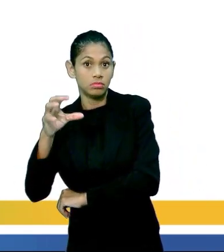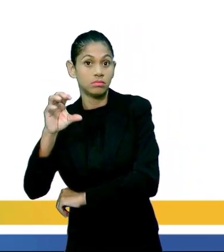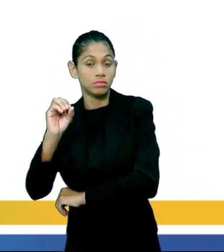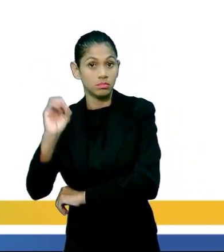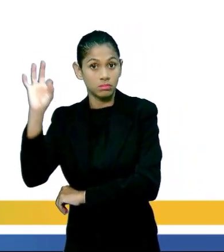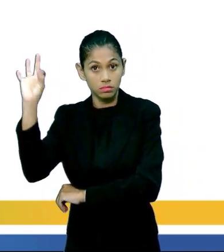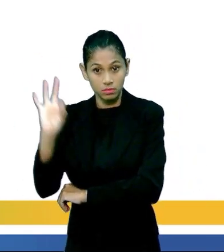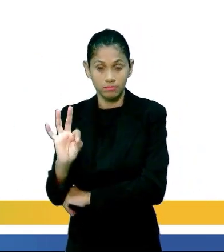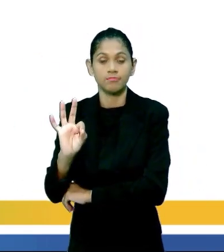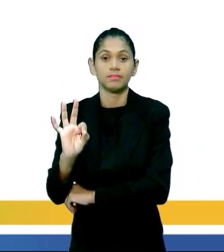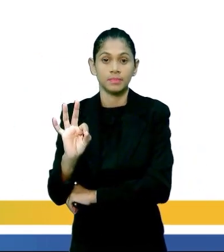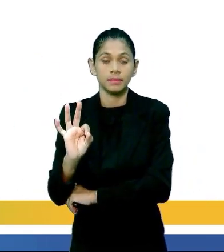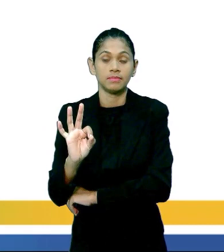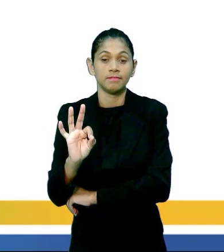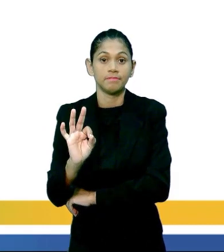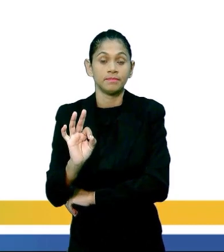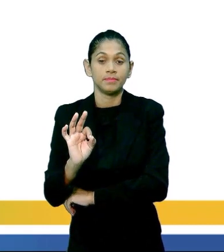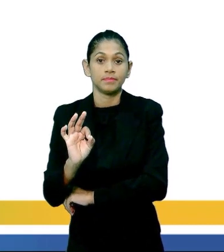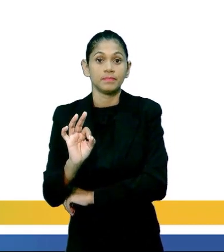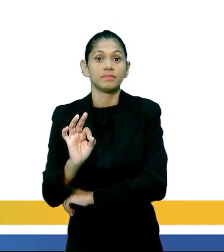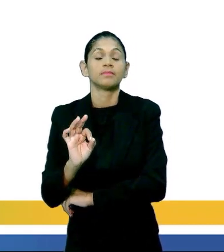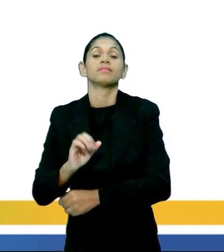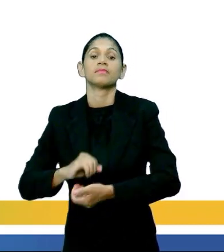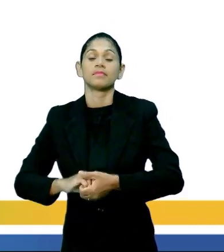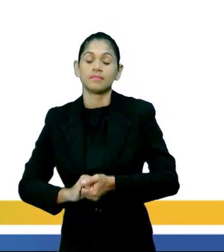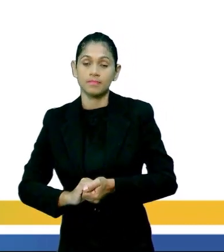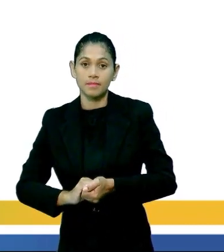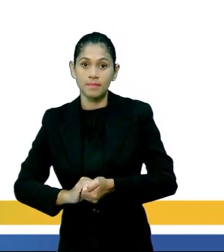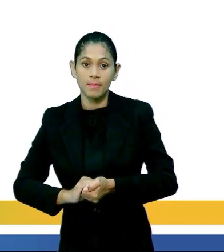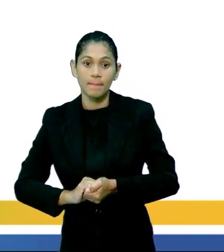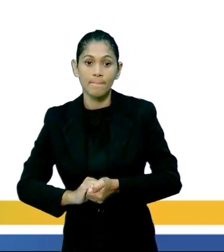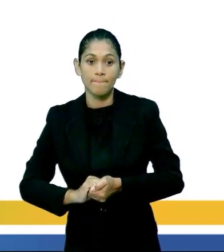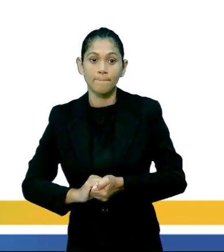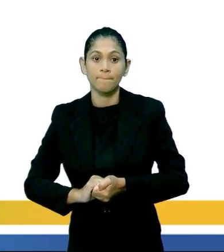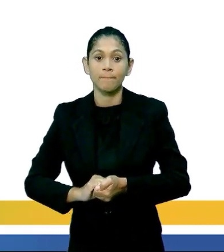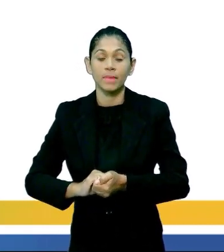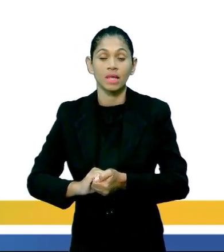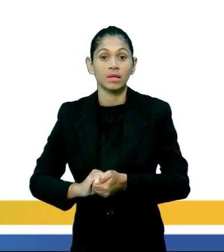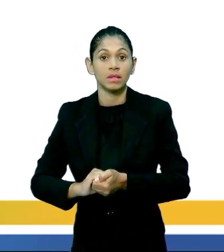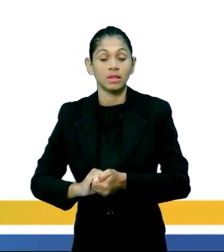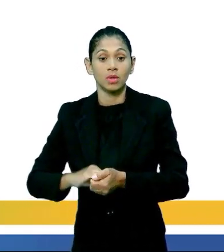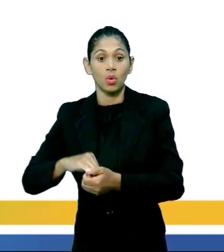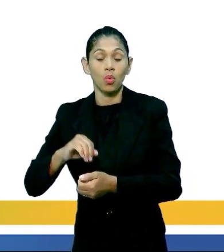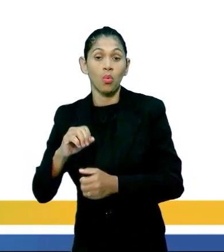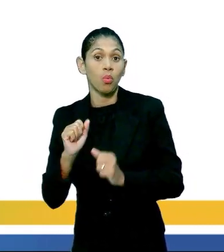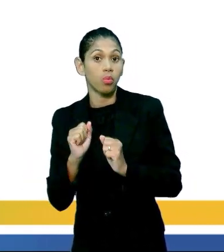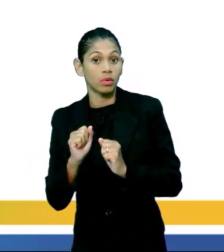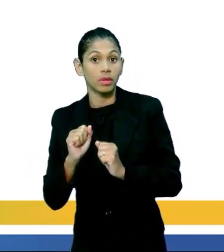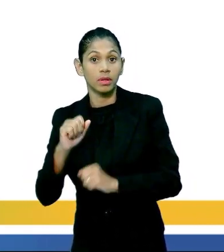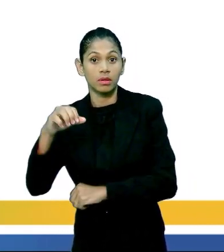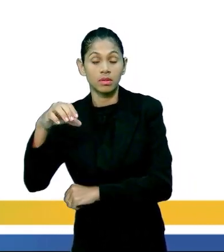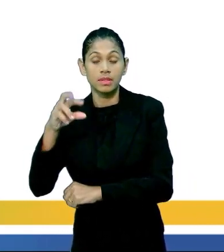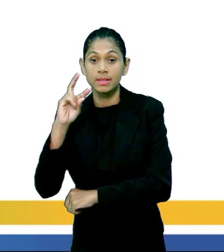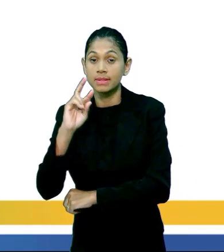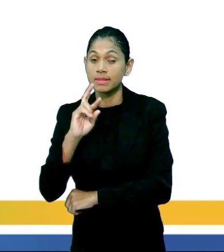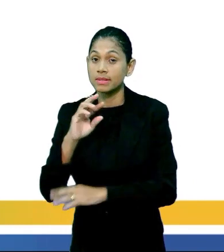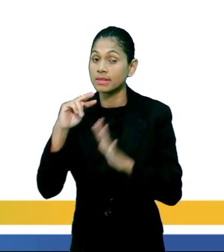10% na taxa de glicose, ou seja, a taxa de glicose do paciente foi para 90%